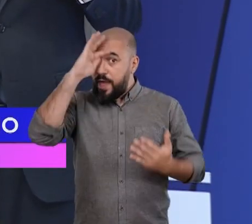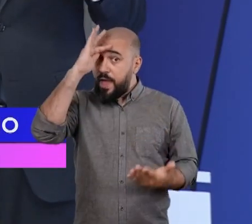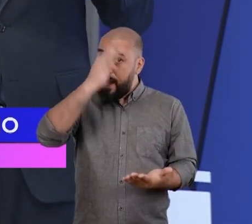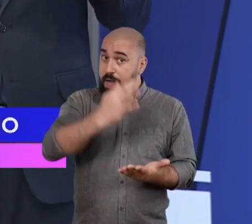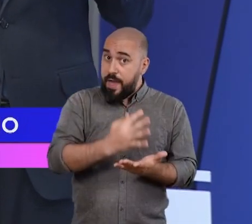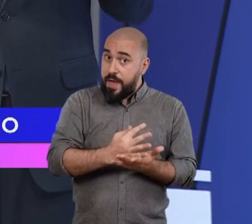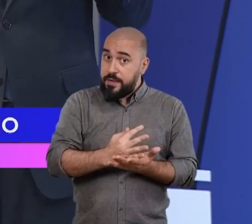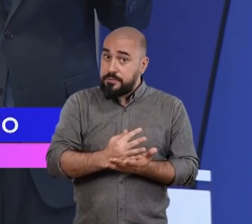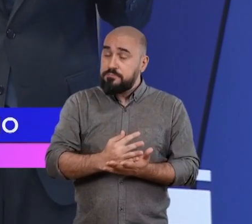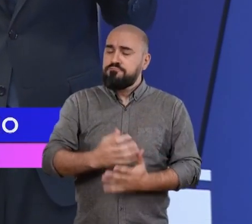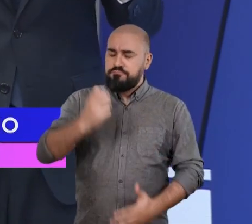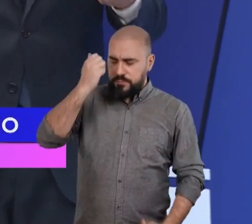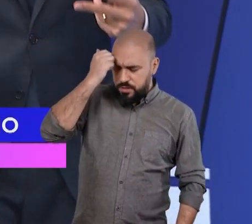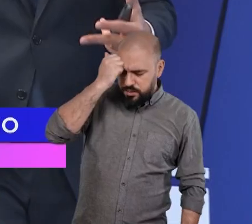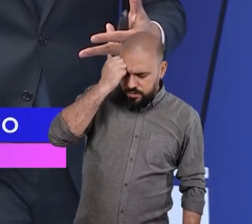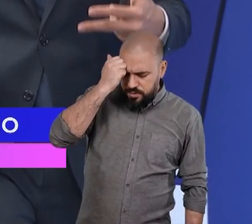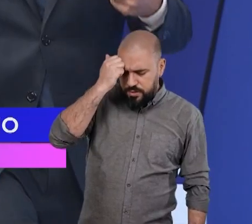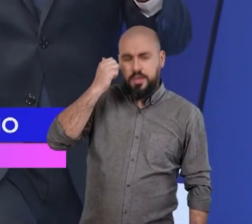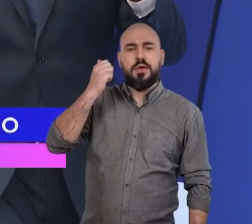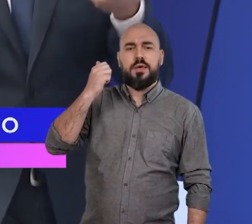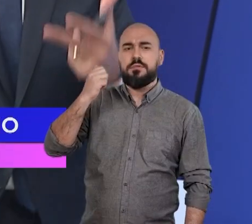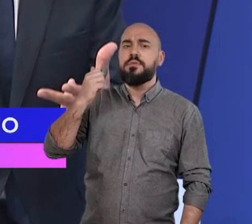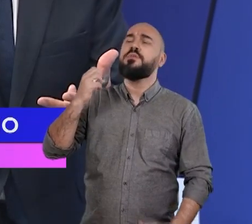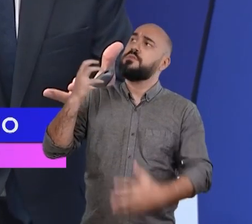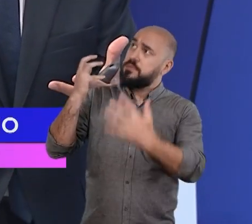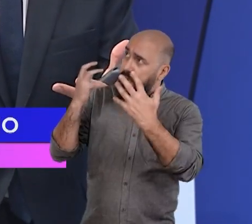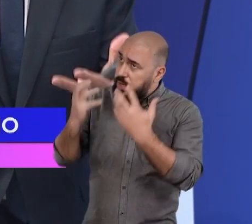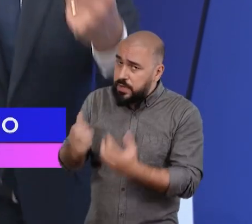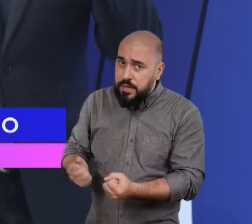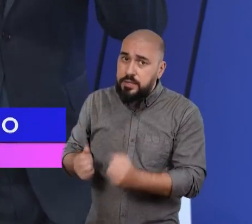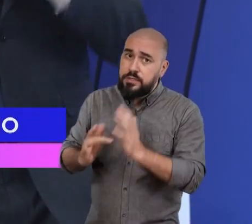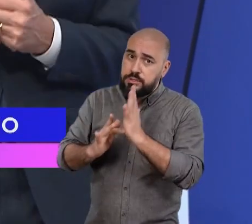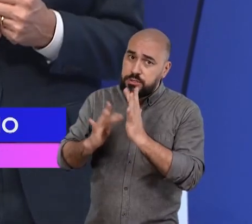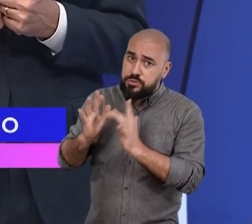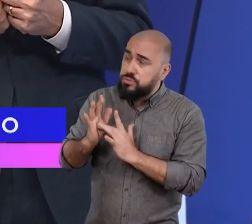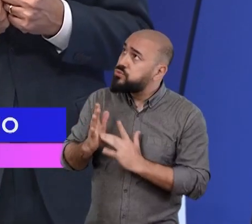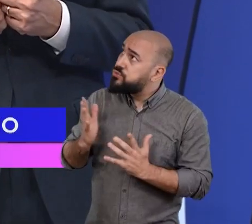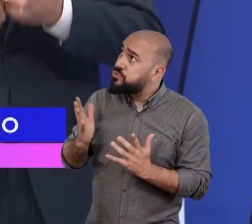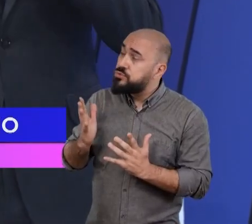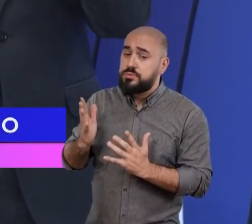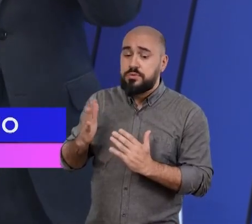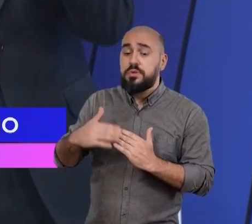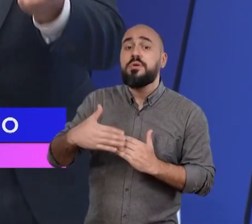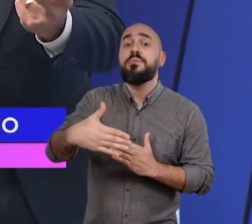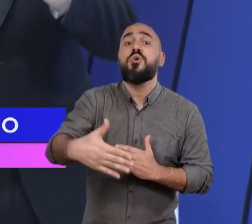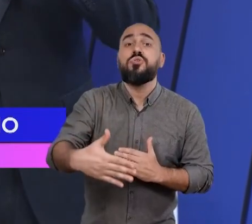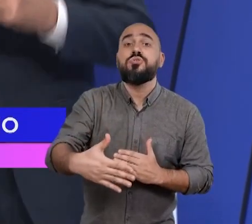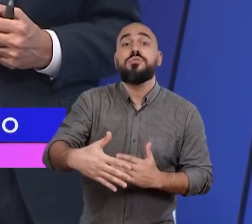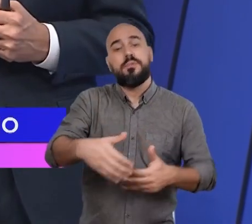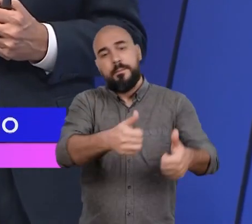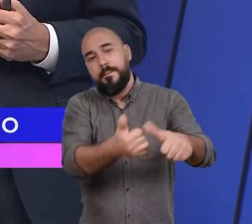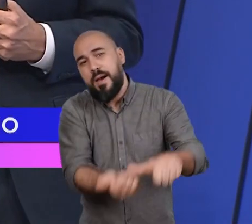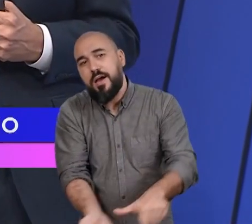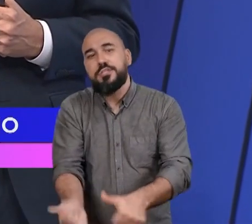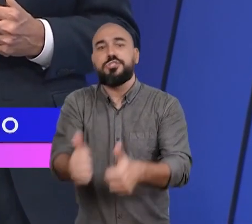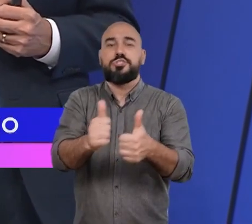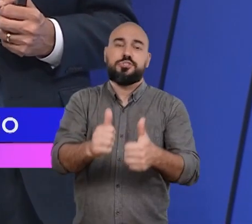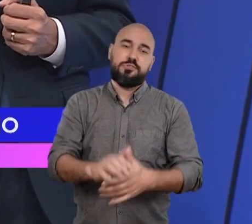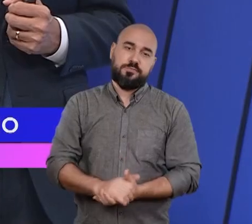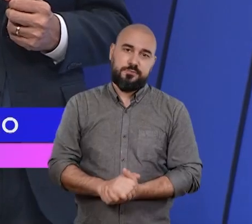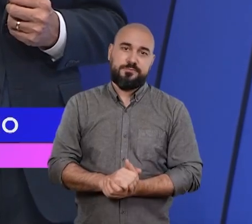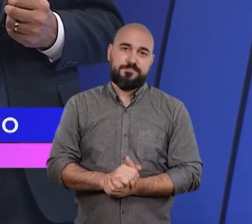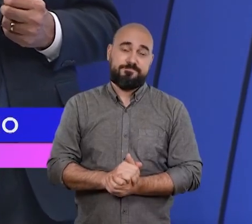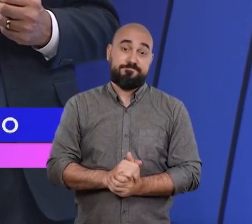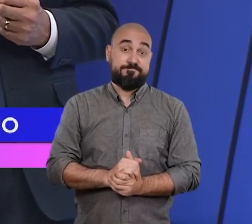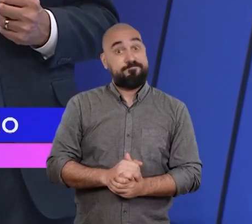você tem isso na sua vida, o próximo passo a ser dado é o batismo. Você precisa dar esse passo.